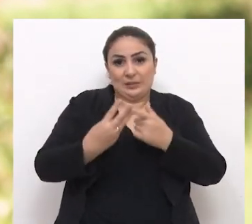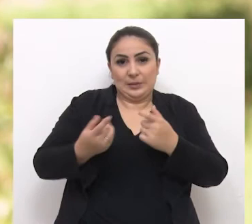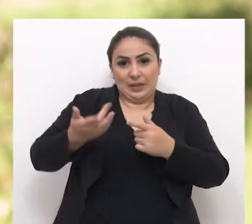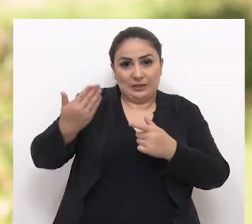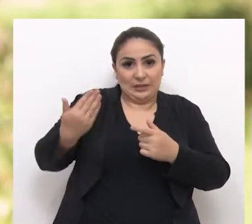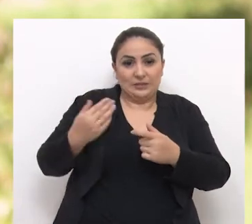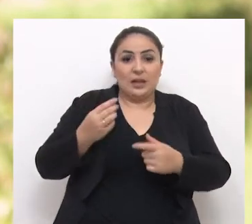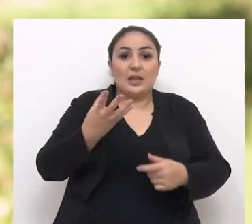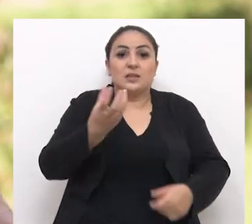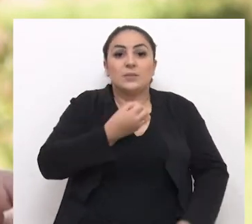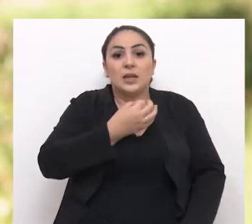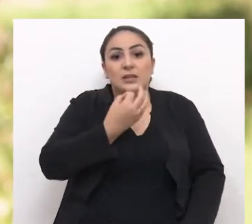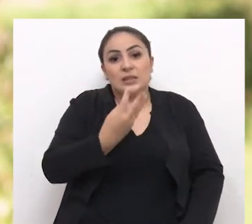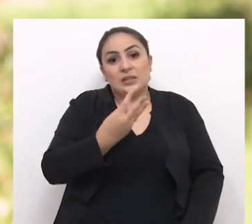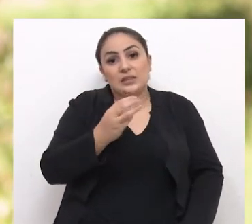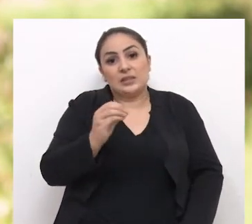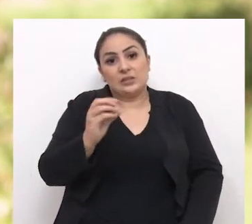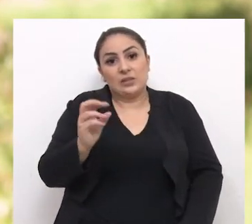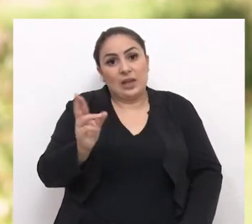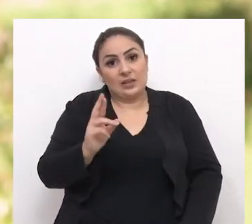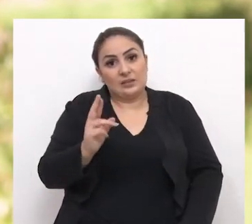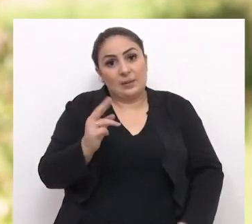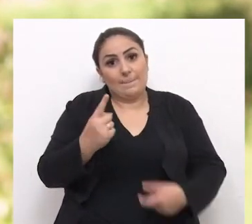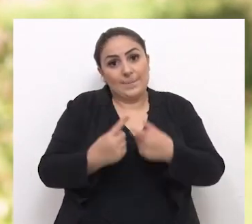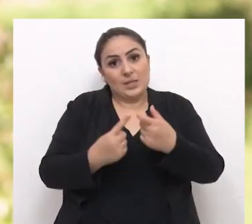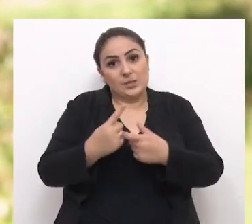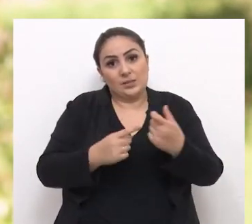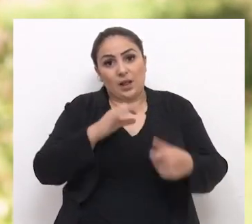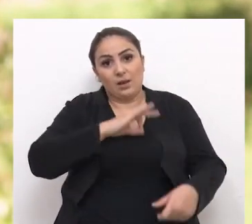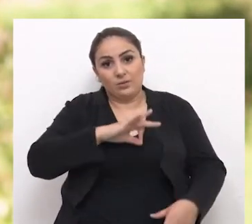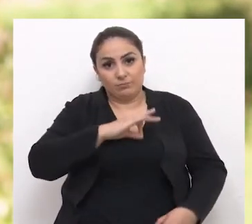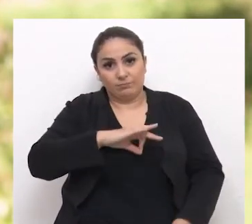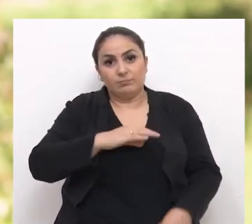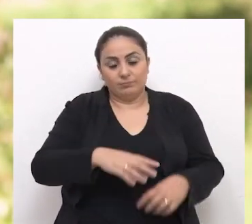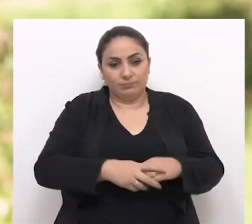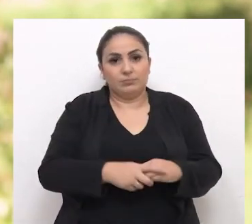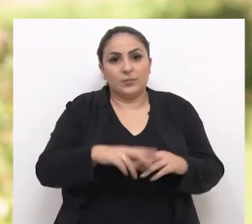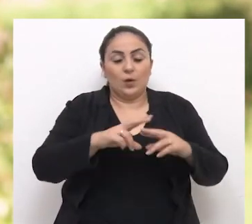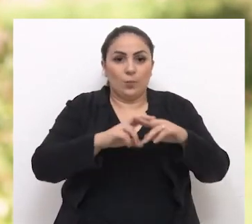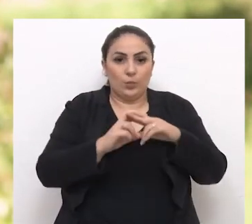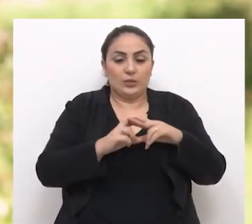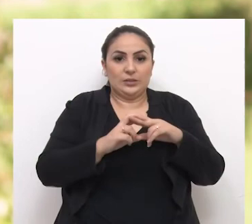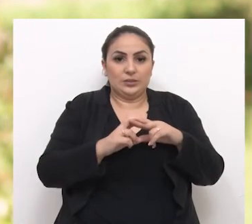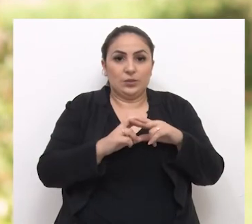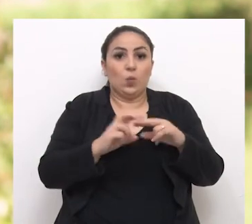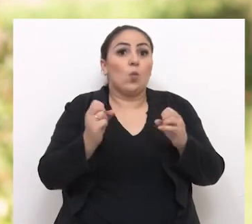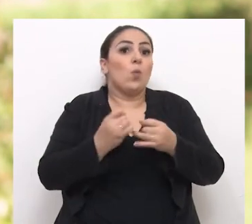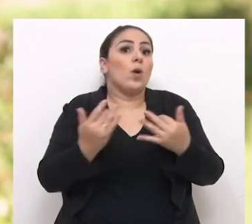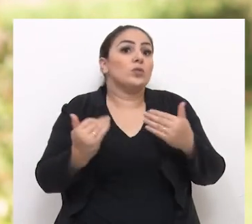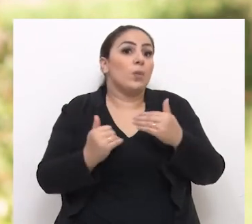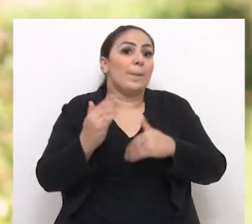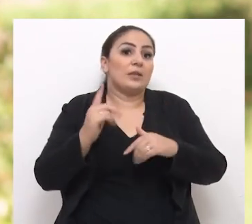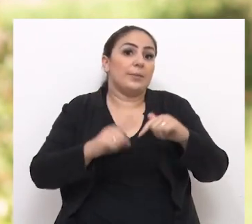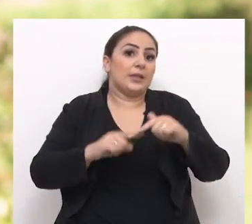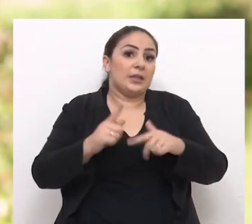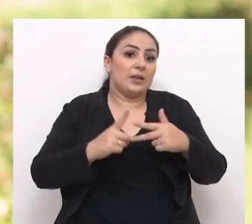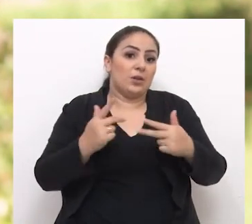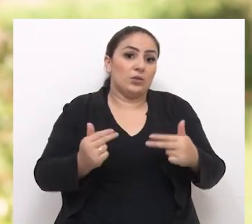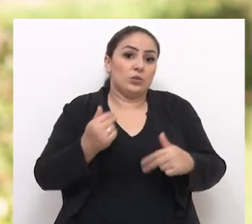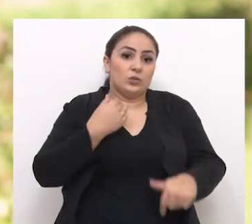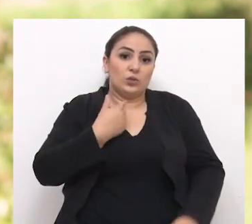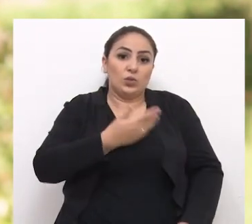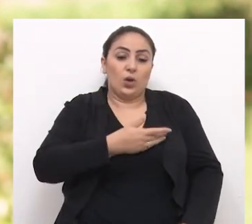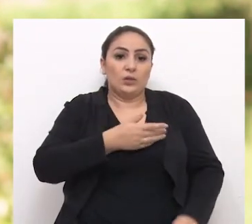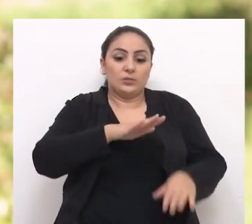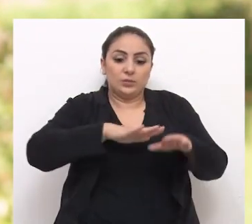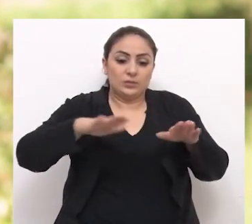meses atrás nós estávamos ganhando R$300 por mês. E aí, quanto mais material